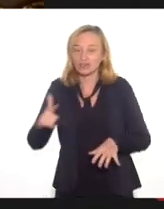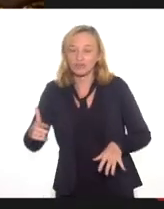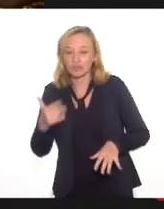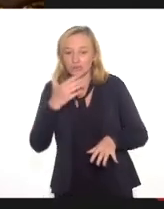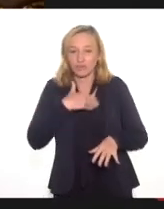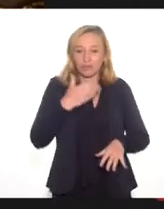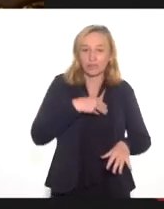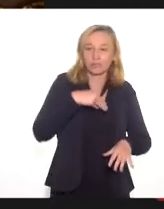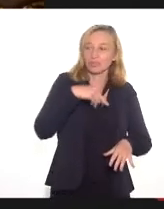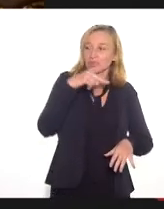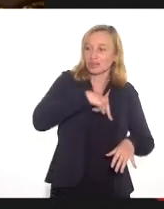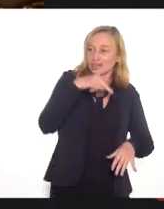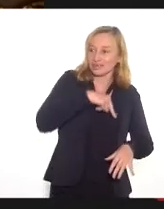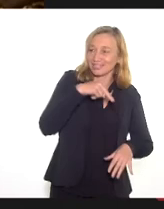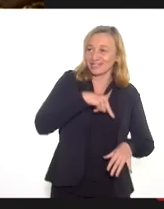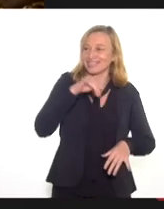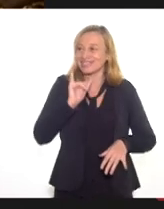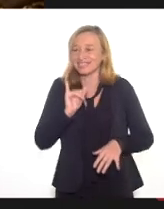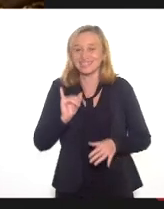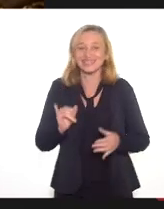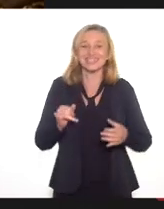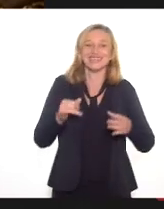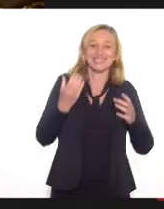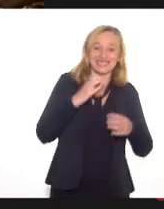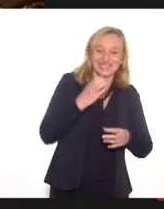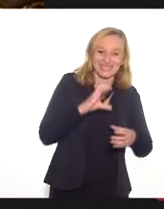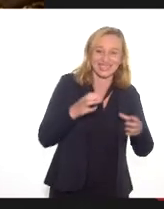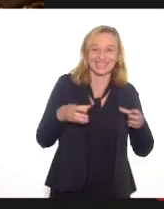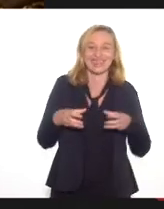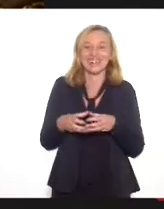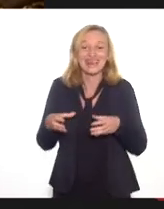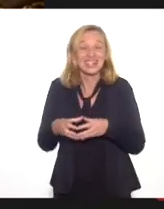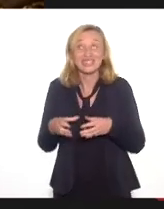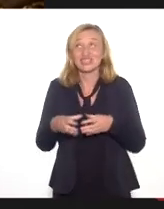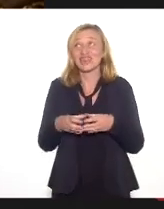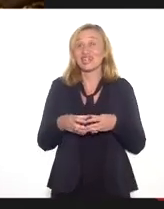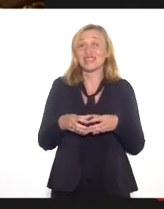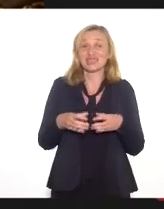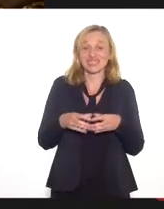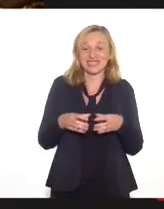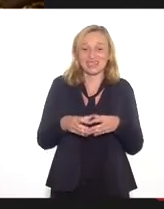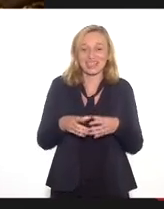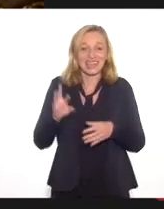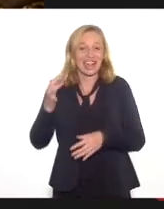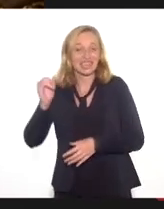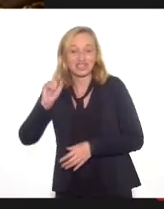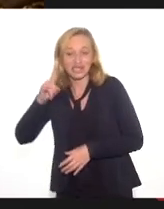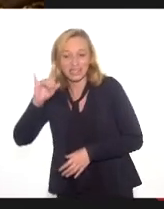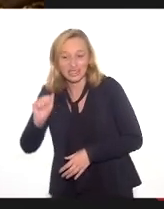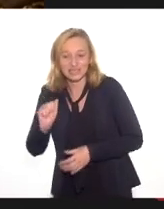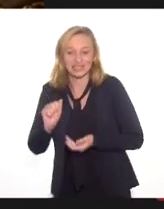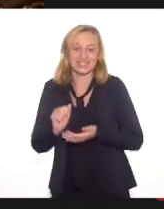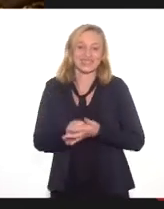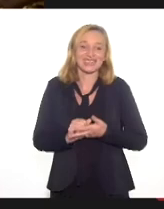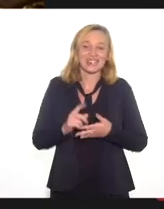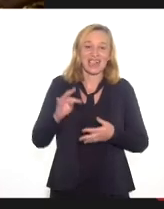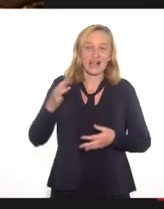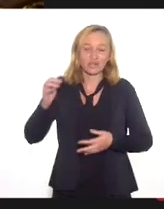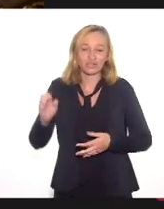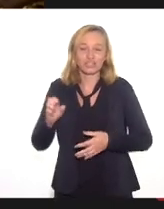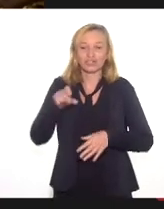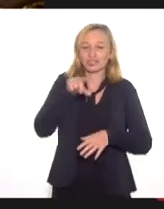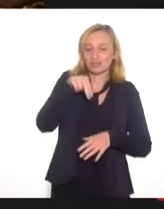Iguaçu o Comitê Caridade e Ciência o Comitê em Radilândia Alche em Nova